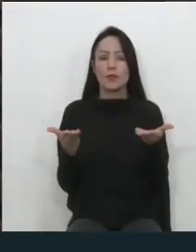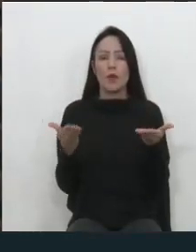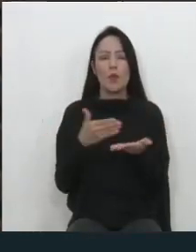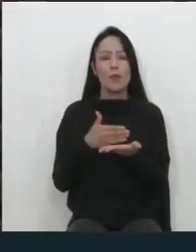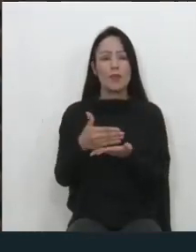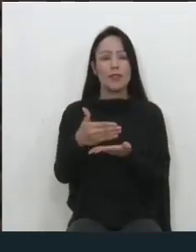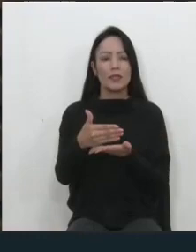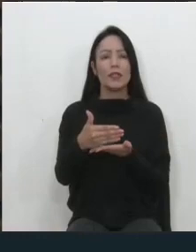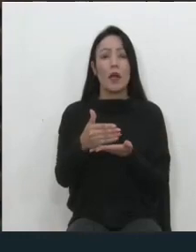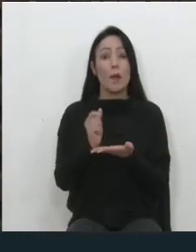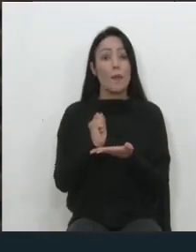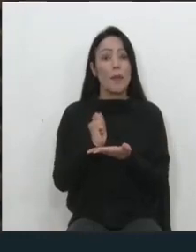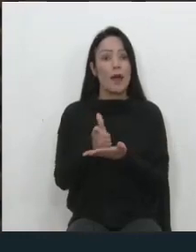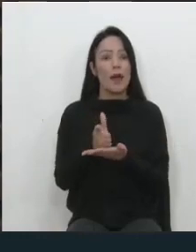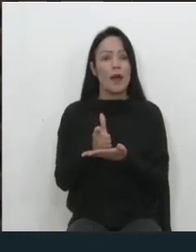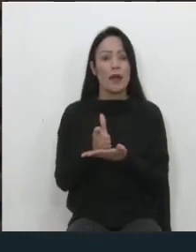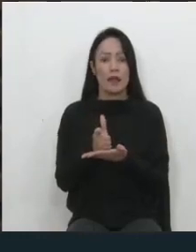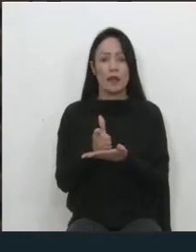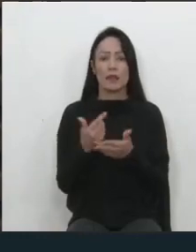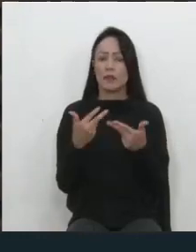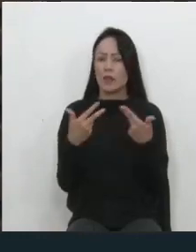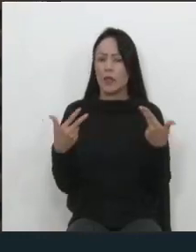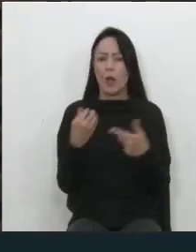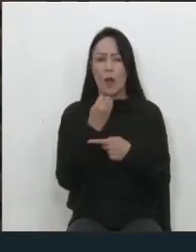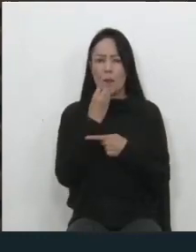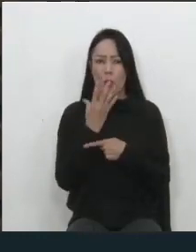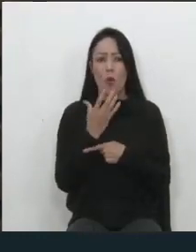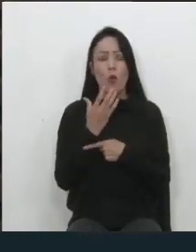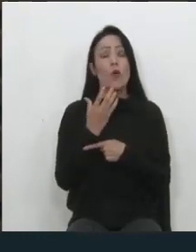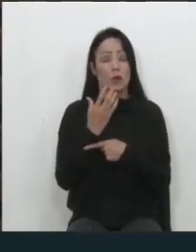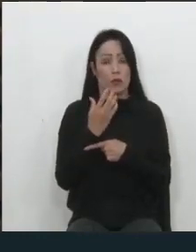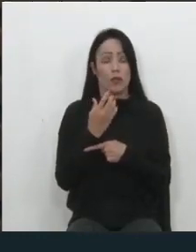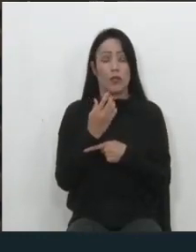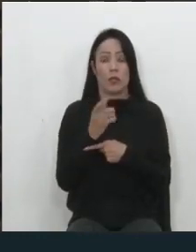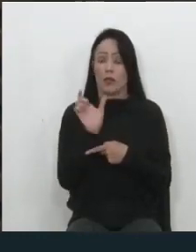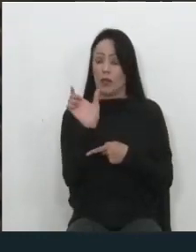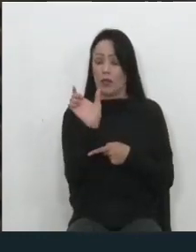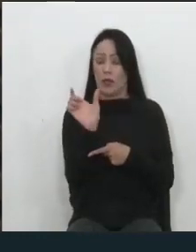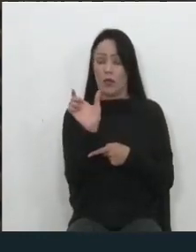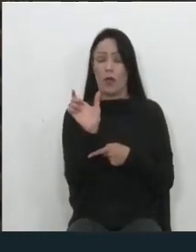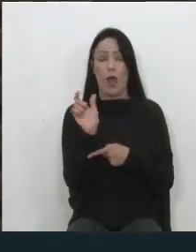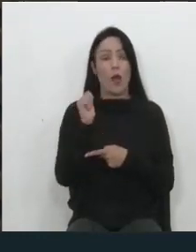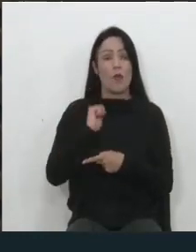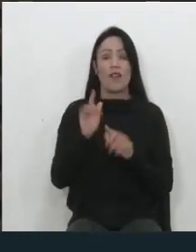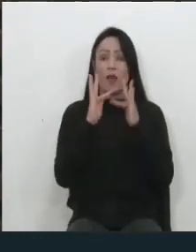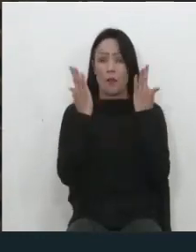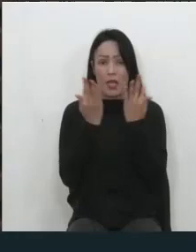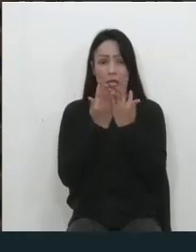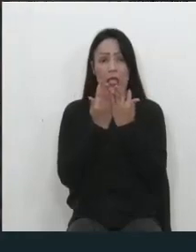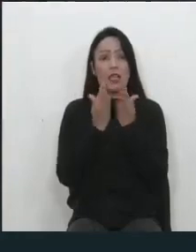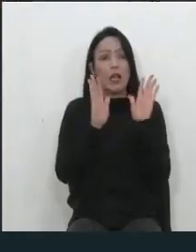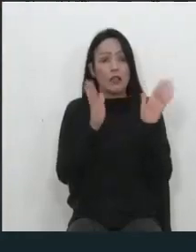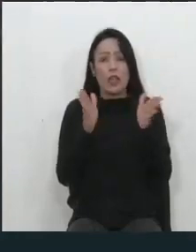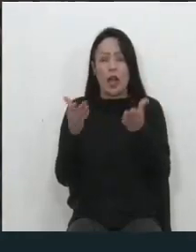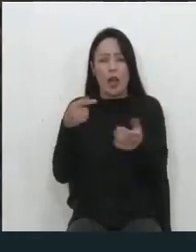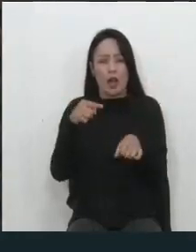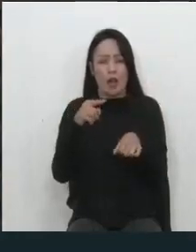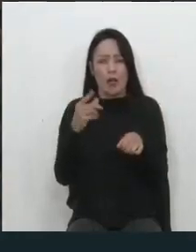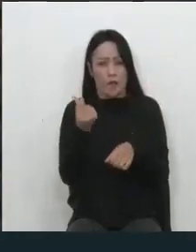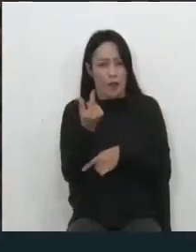ser pago o benefício do Bolsa Família, agora com o valor